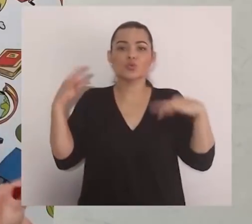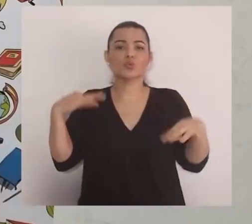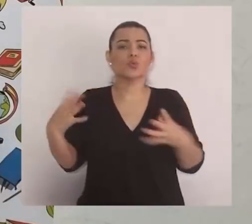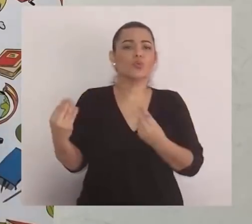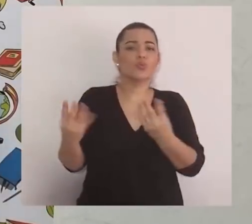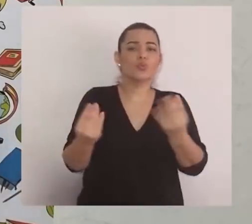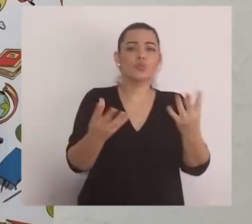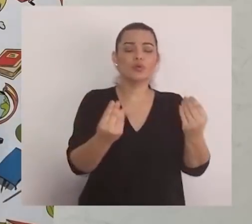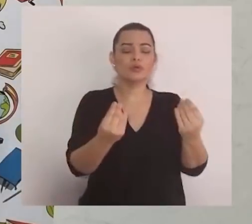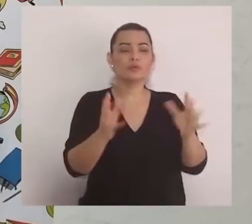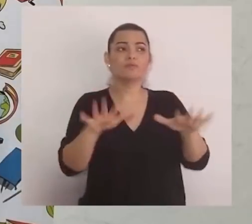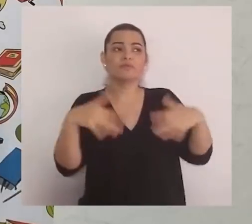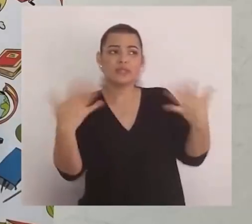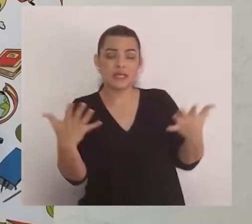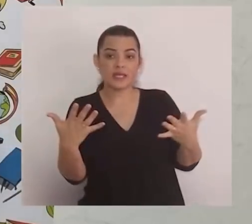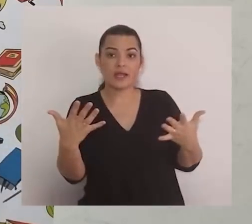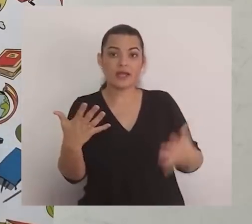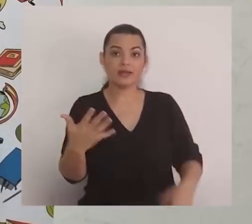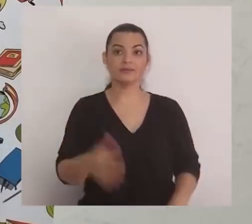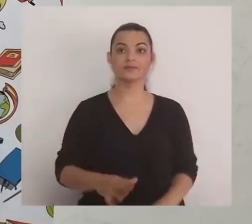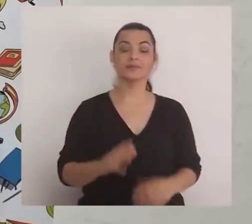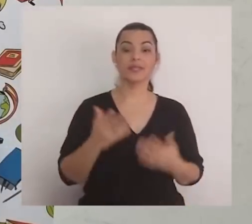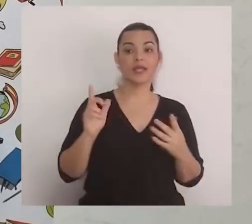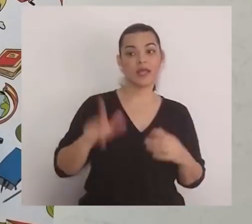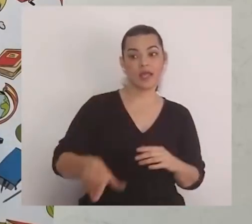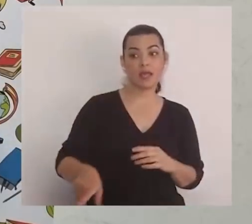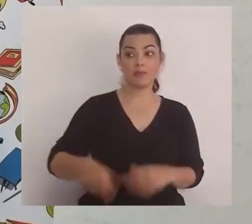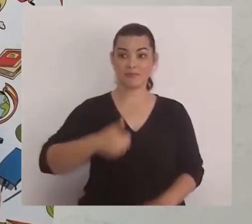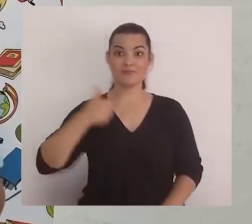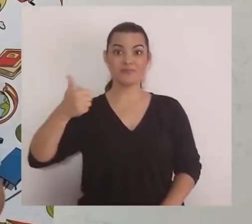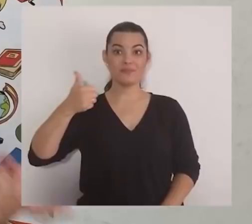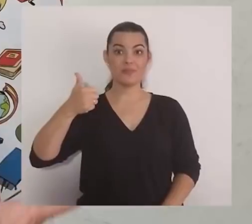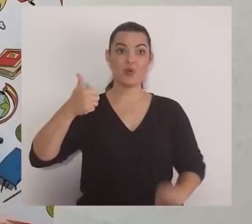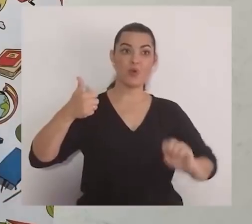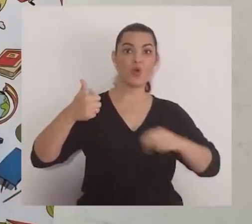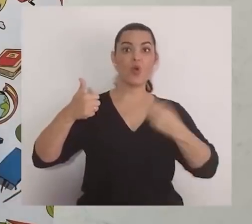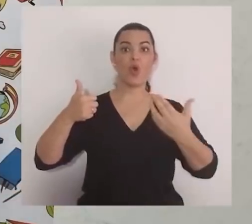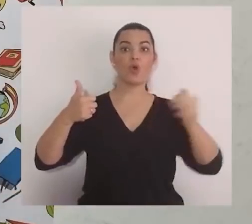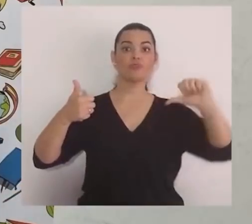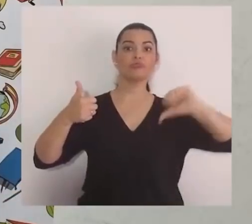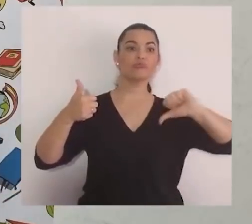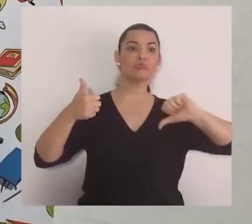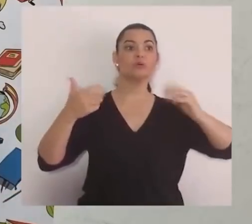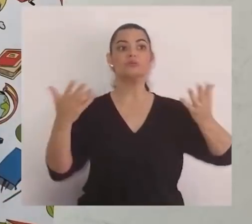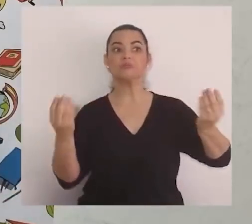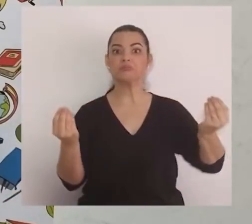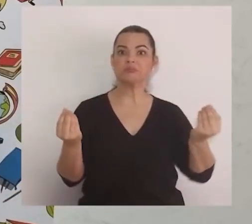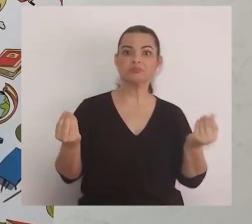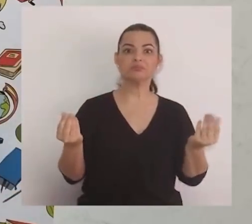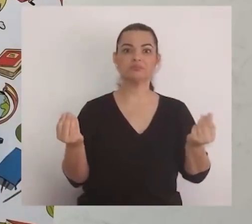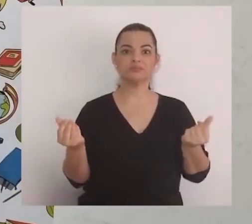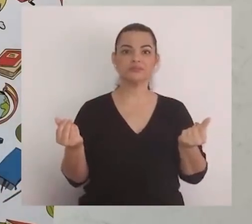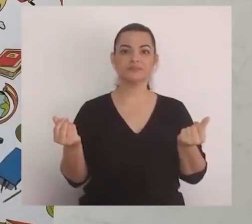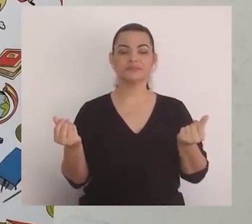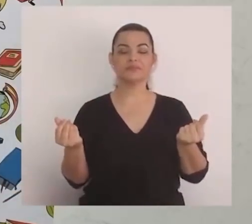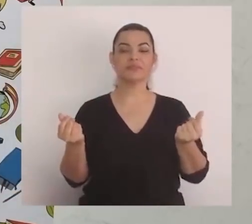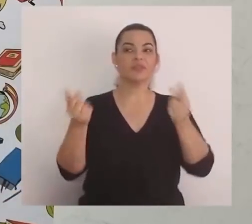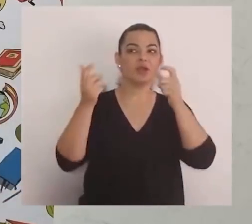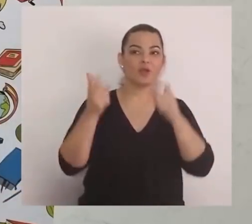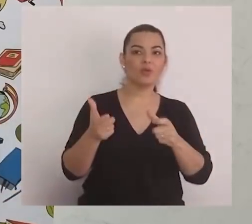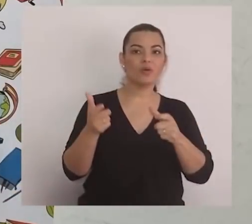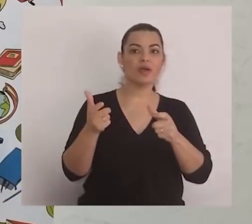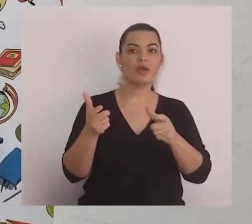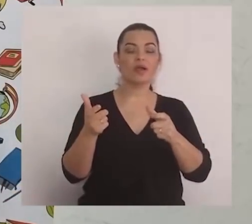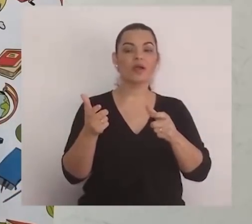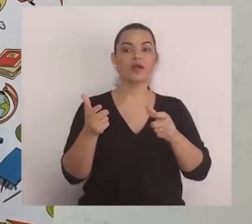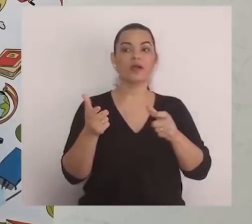mas esse nosso olhar, essa nossa análise no dia de hoje, ela traz um pouquinho também da